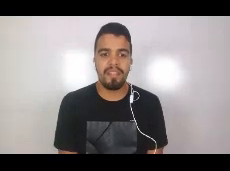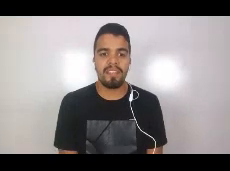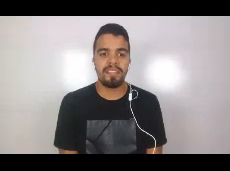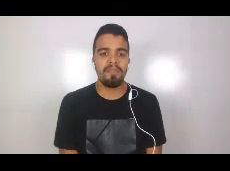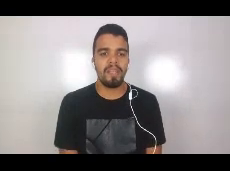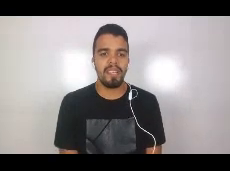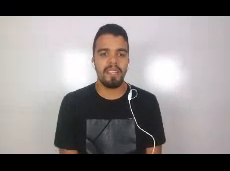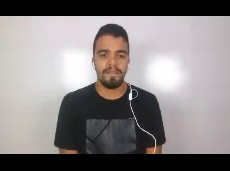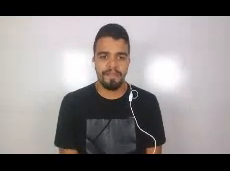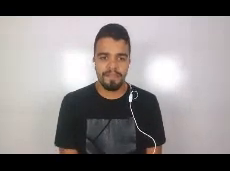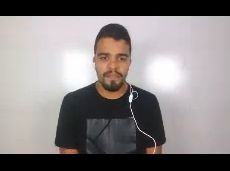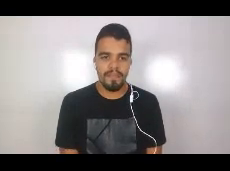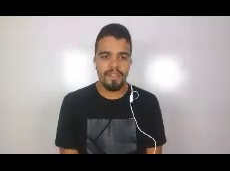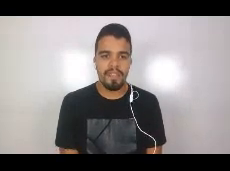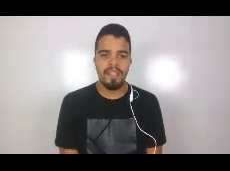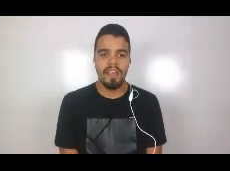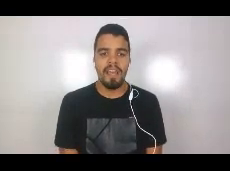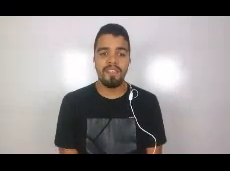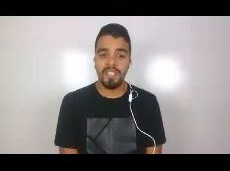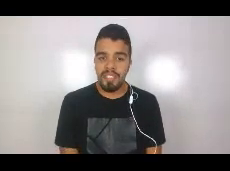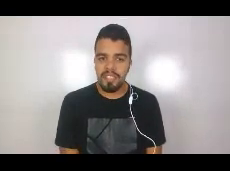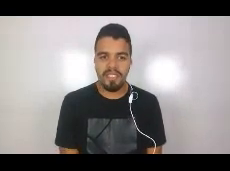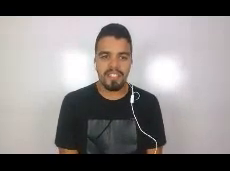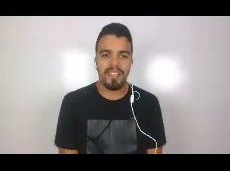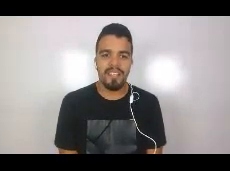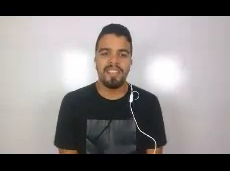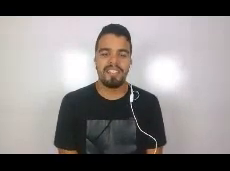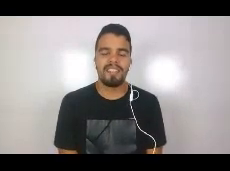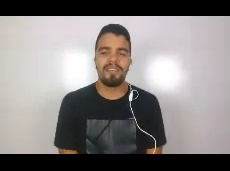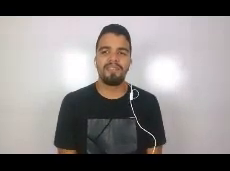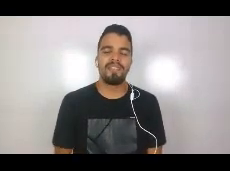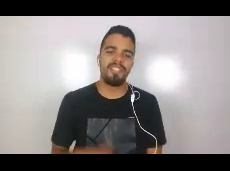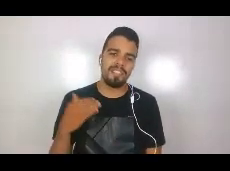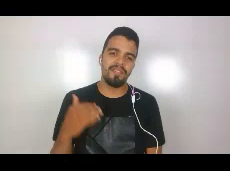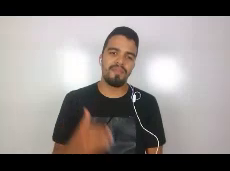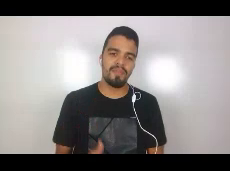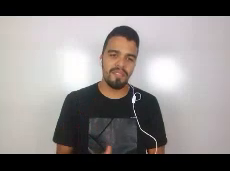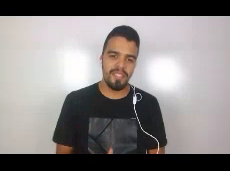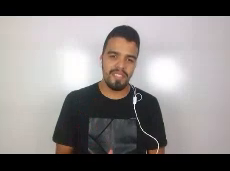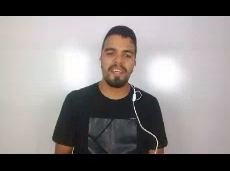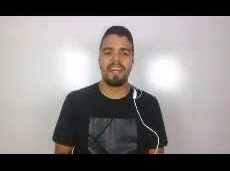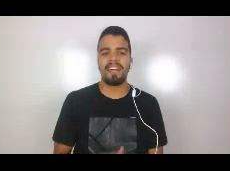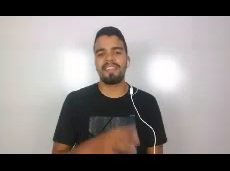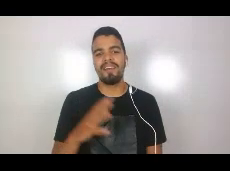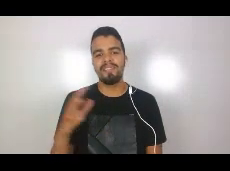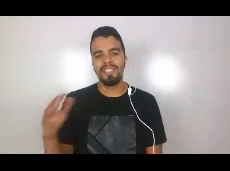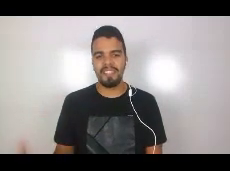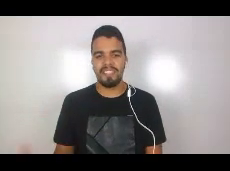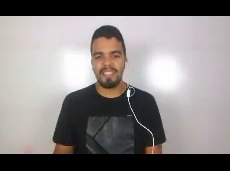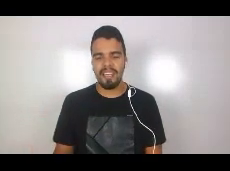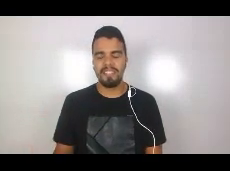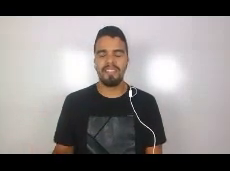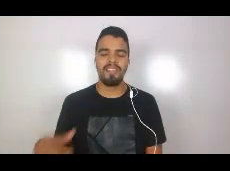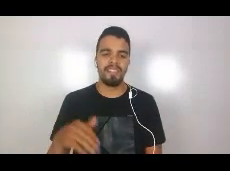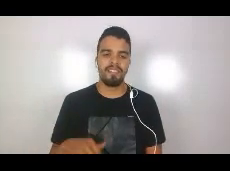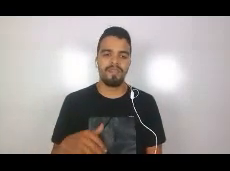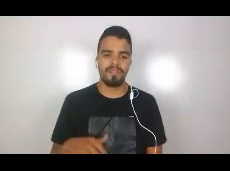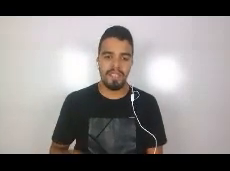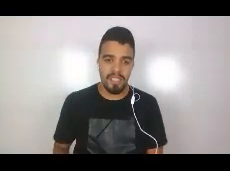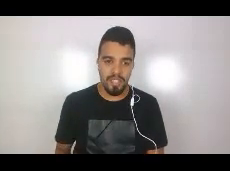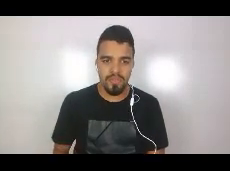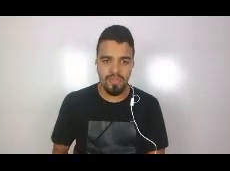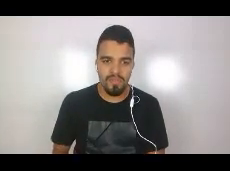Então, o período da disciplina é de 20 dias, né? Então, iniciou hoje até o dia 27, né,